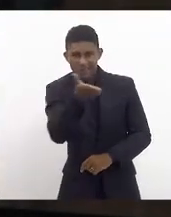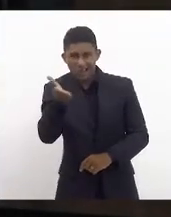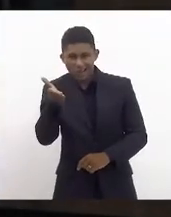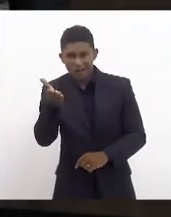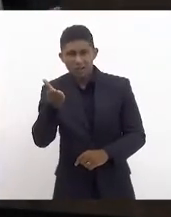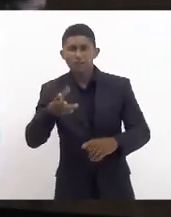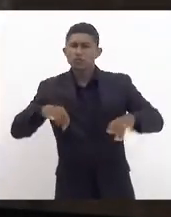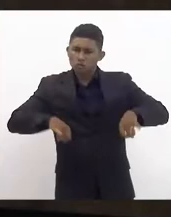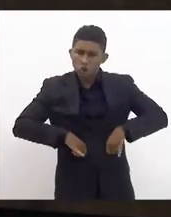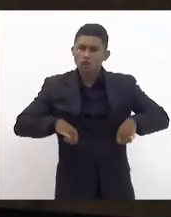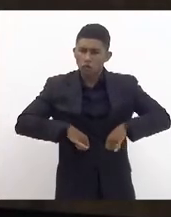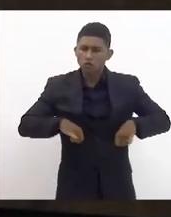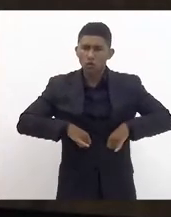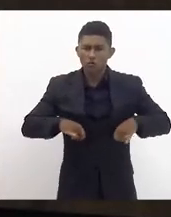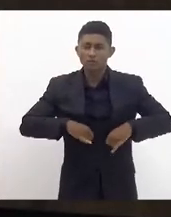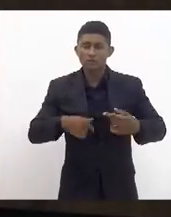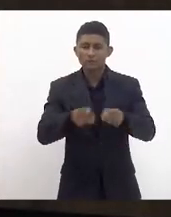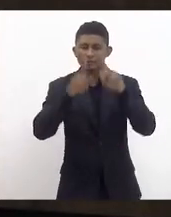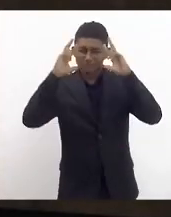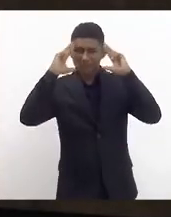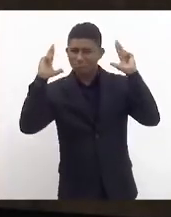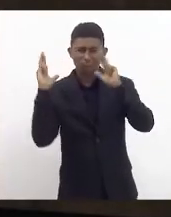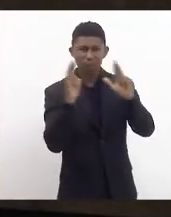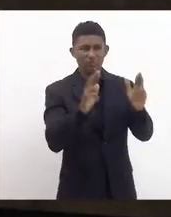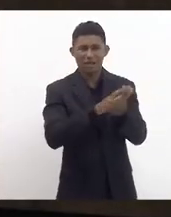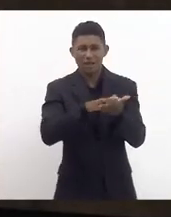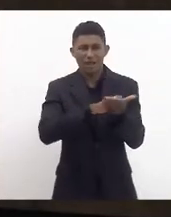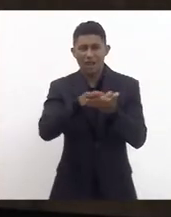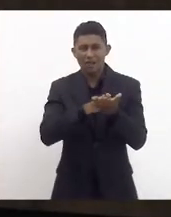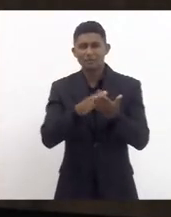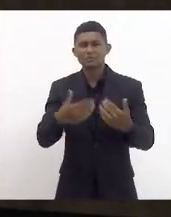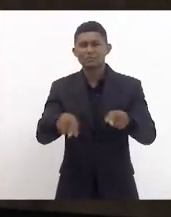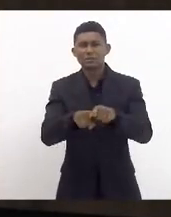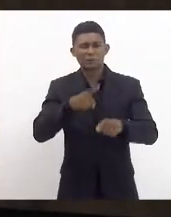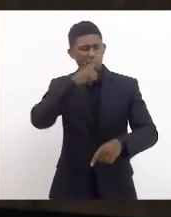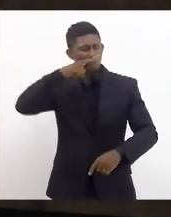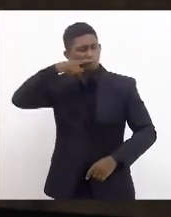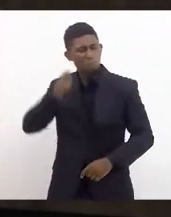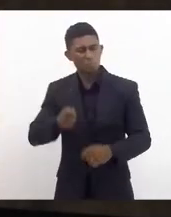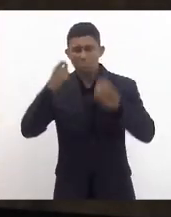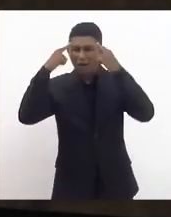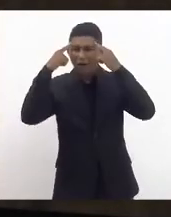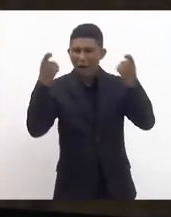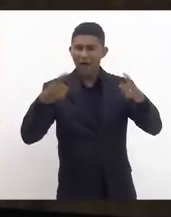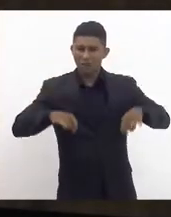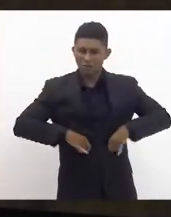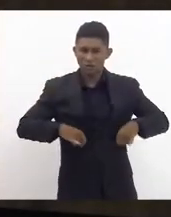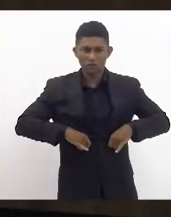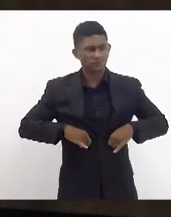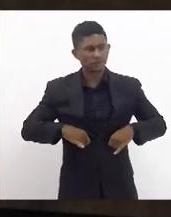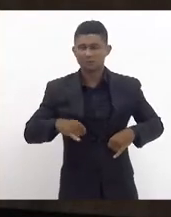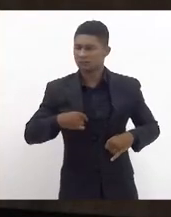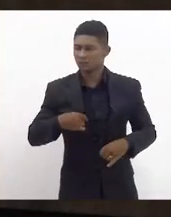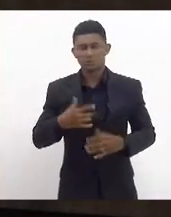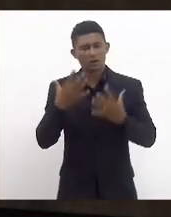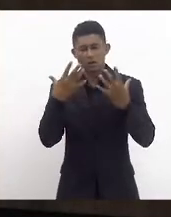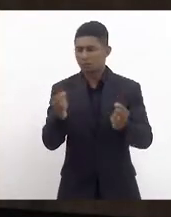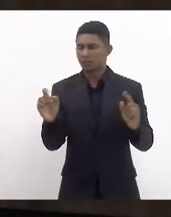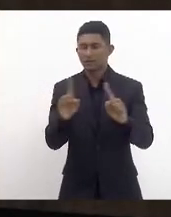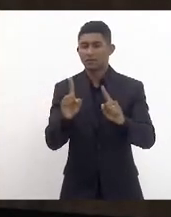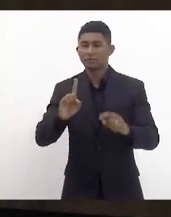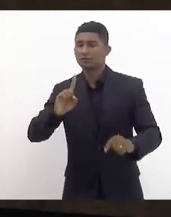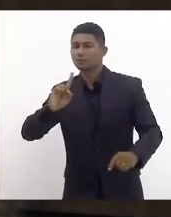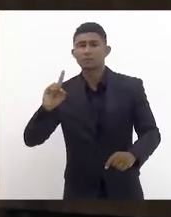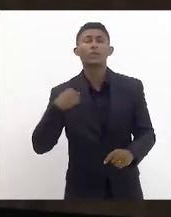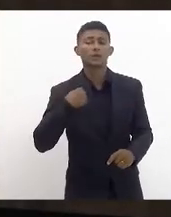tratadas com falta de respeito, com machismo e com agressividade. Não adianta a gente fazer leis, deputado André. Eu